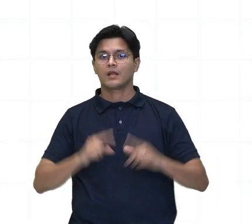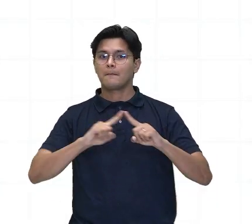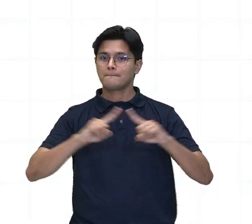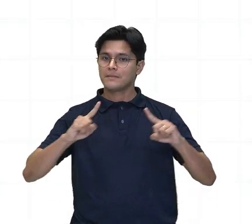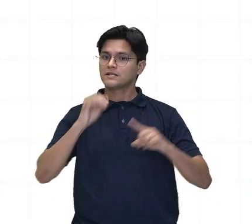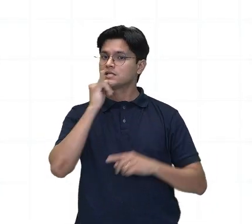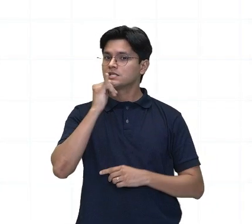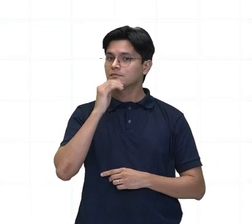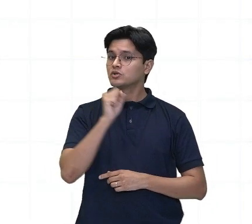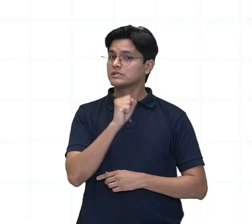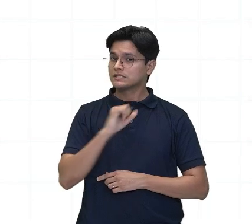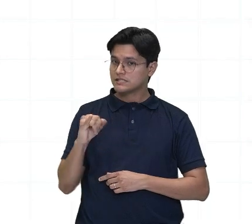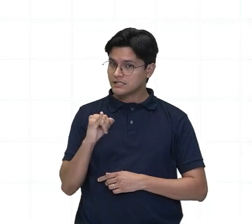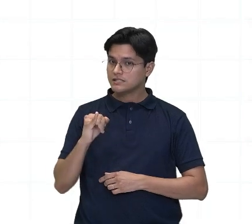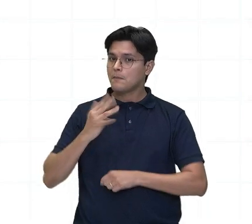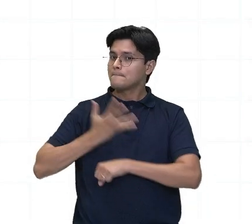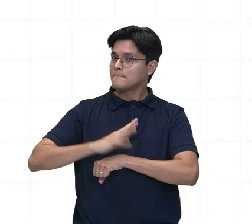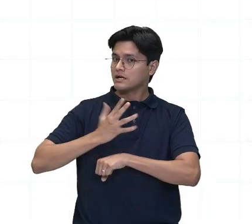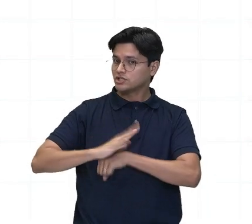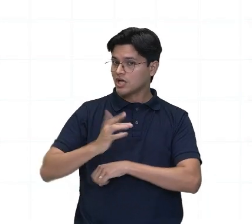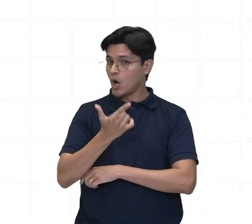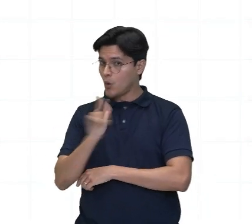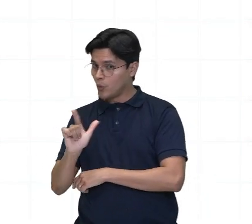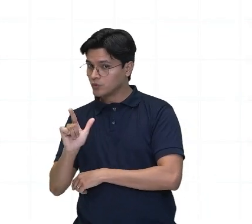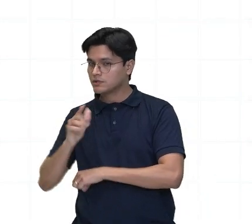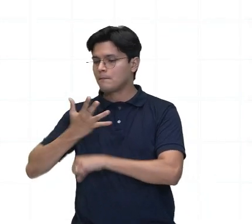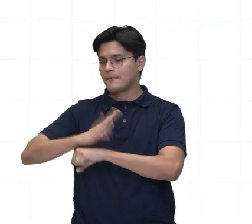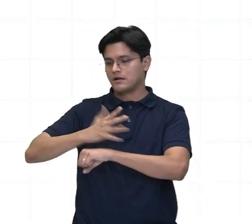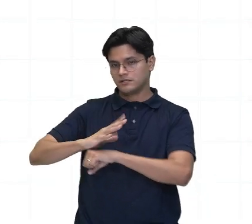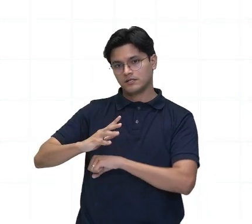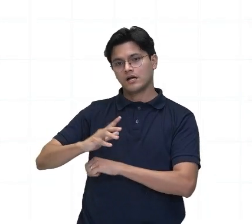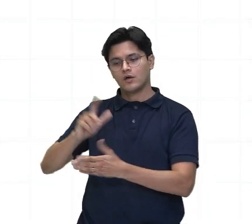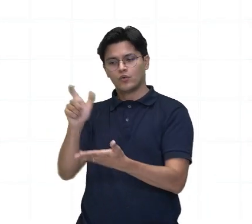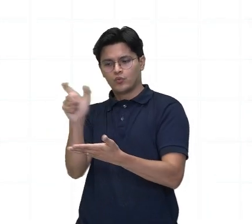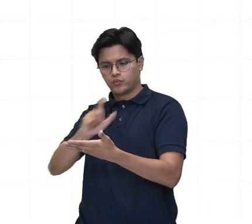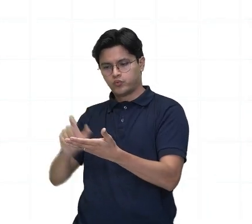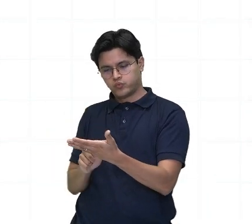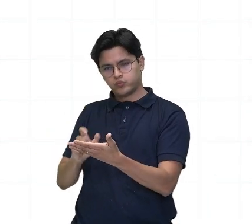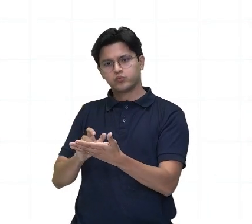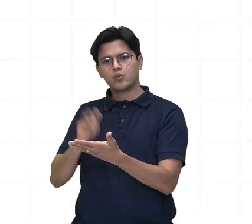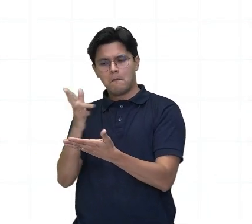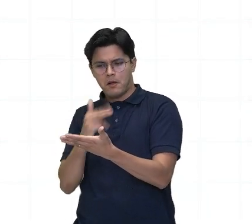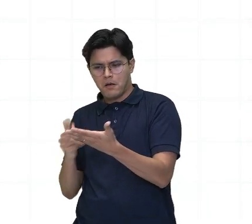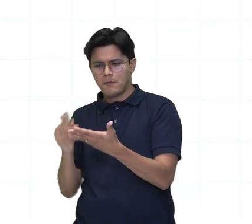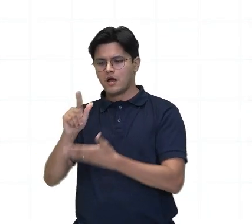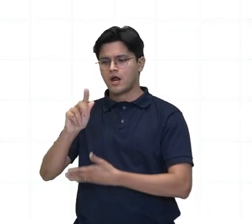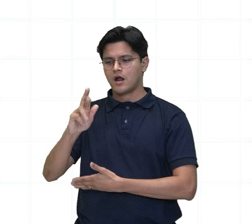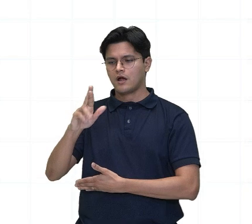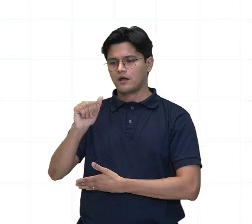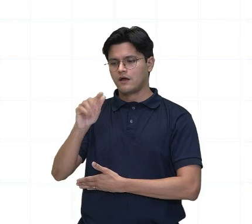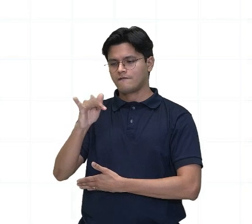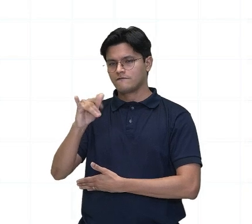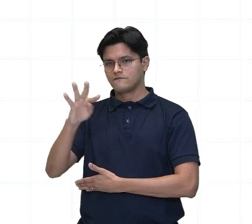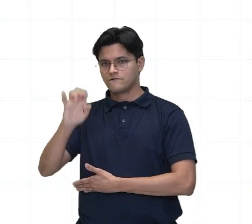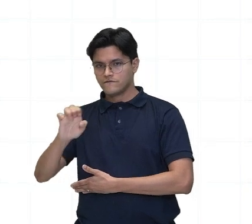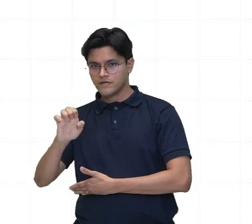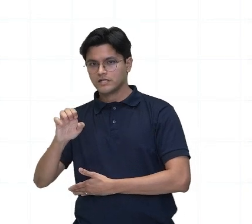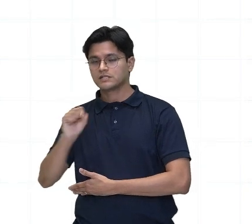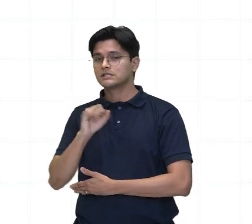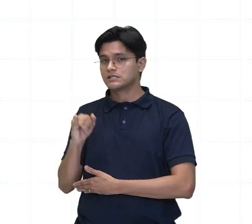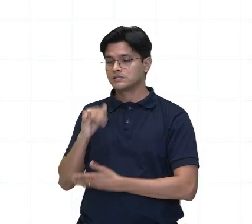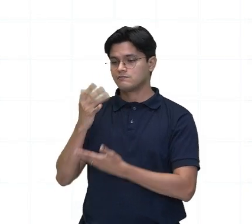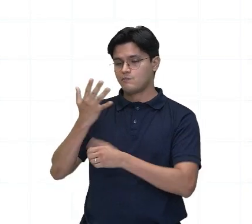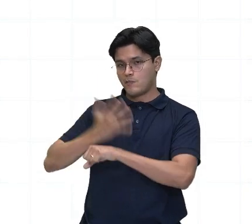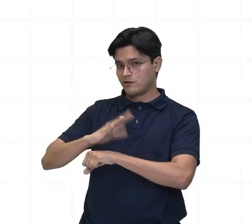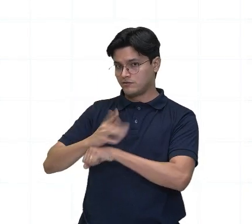de grafite. A gente já sabe o que é grafite, a diferença entre grafite e a pichação, certo? Então, não se constitui crime a